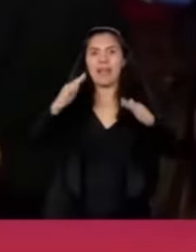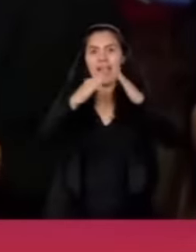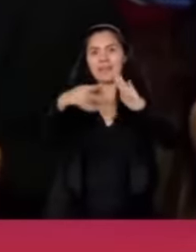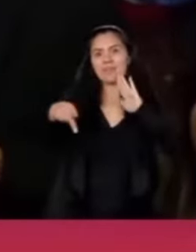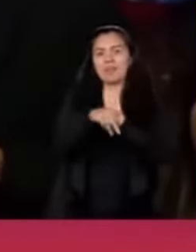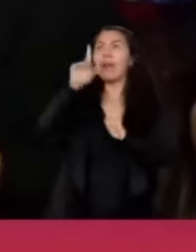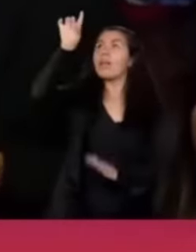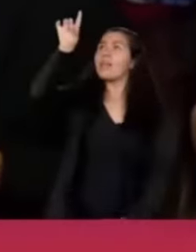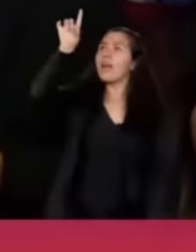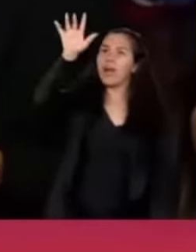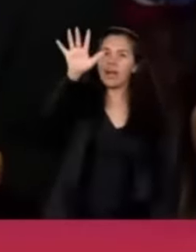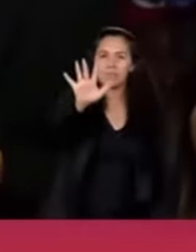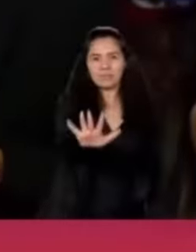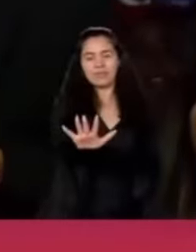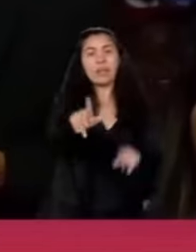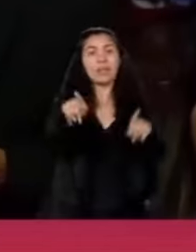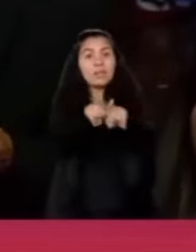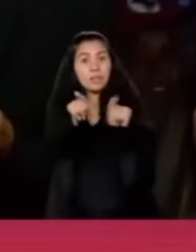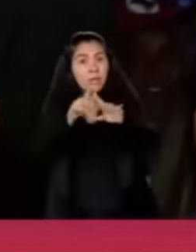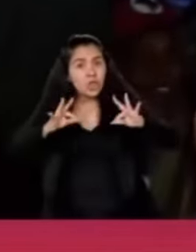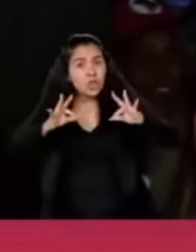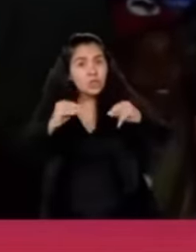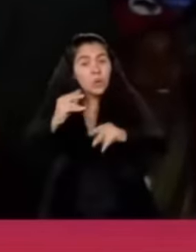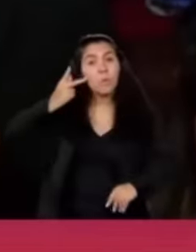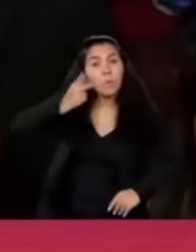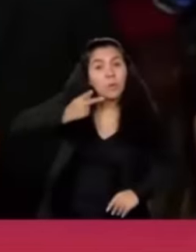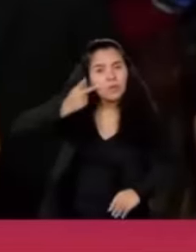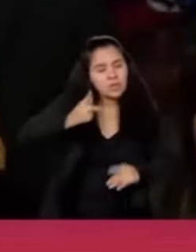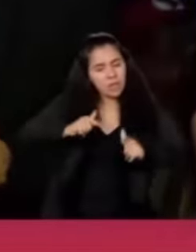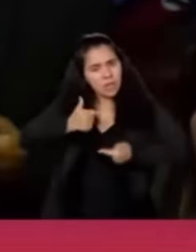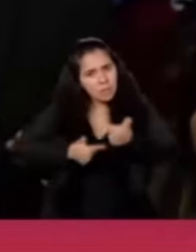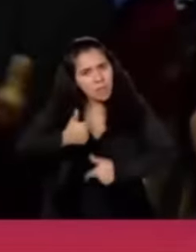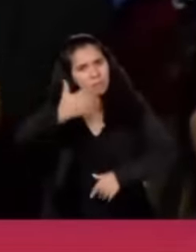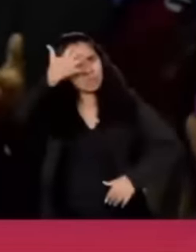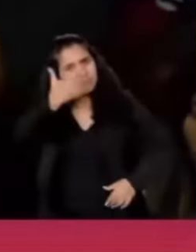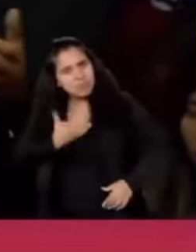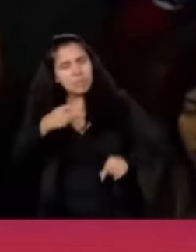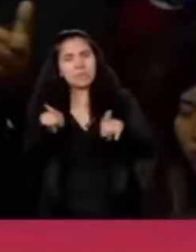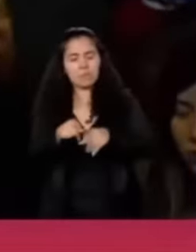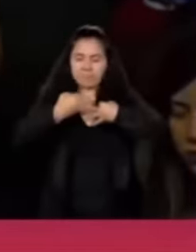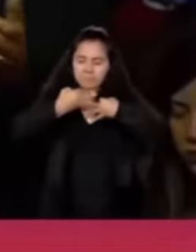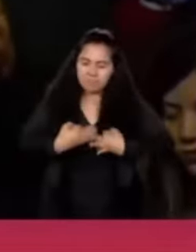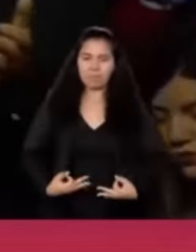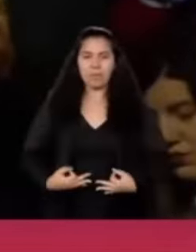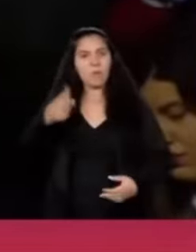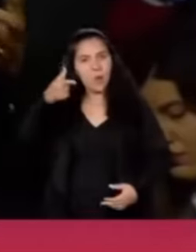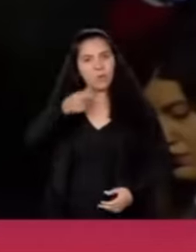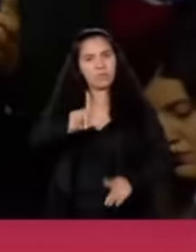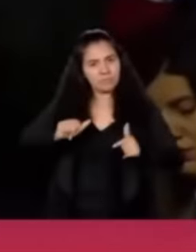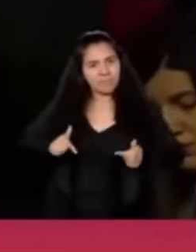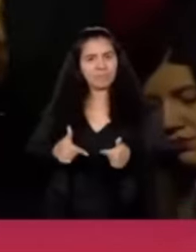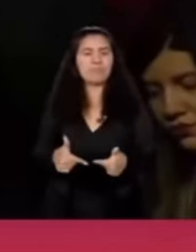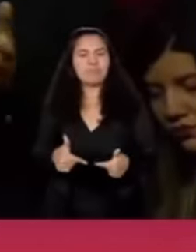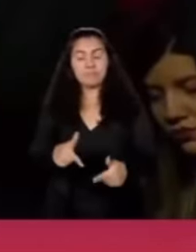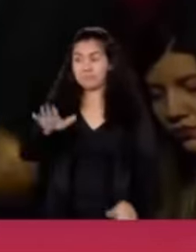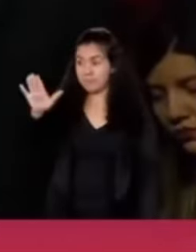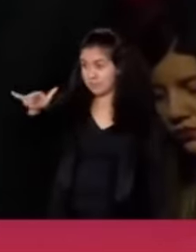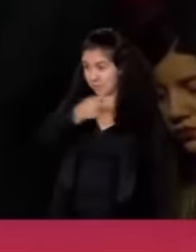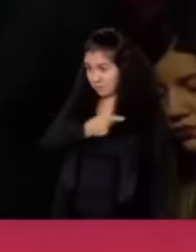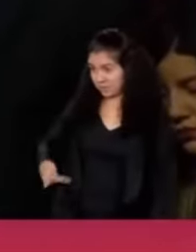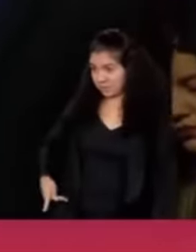Deus abençoe e que todos os políticos trabalhem com seriedade e com honestidade para que isso aconteça.